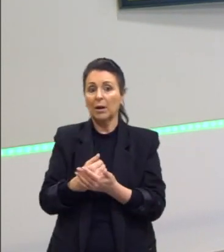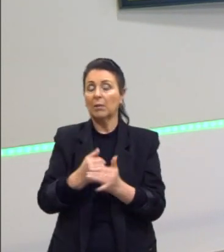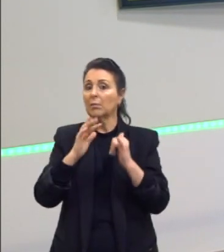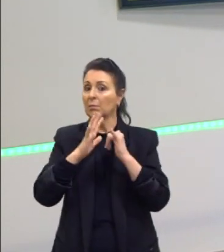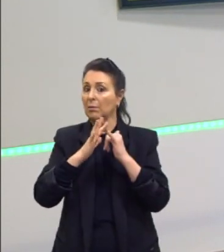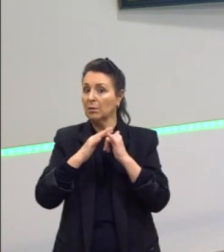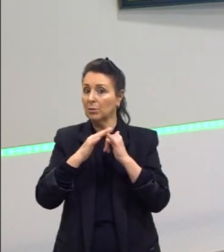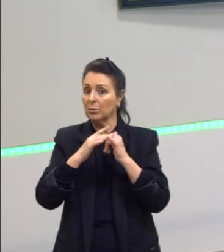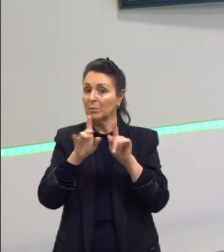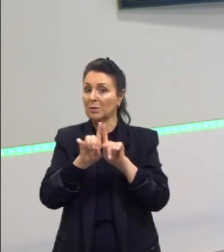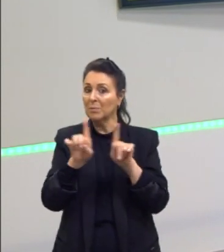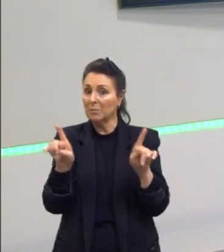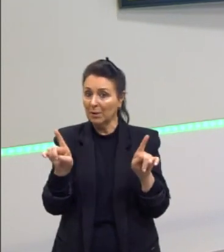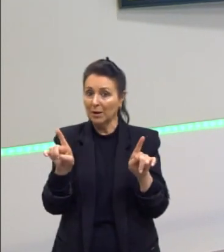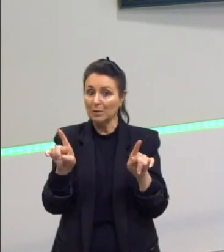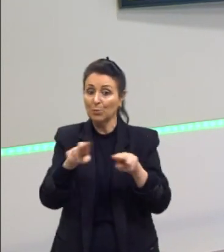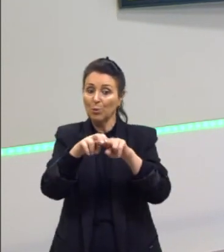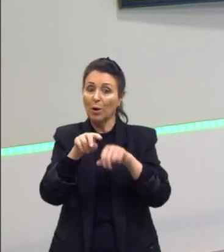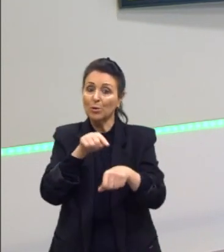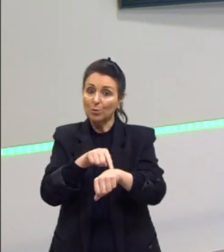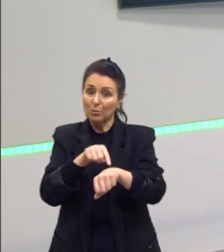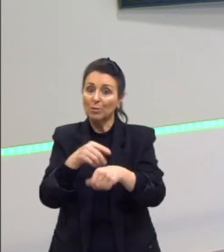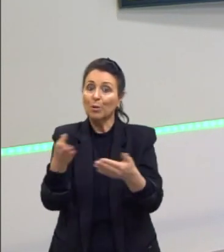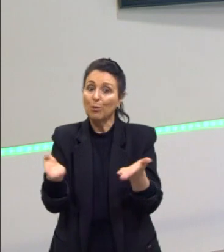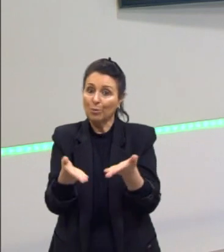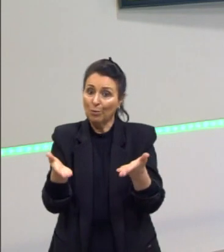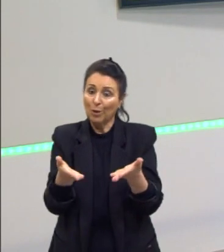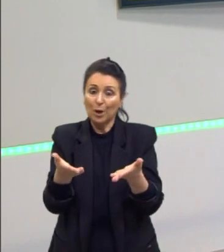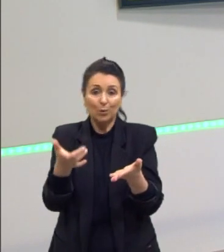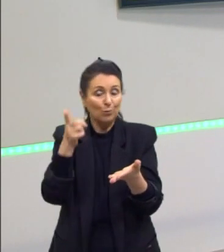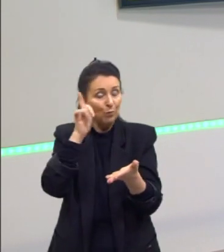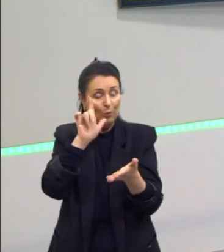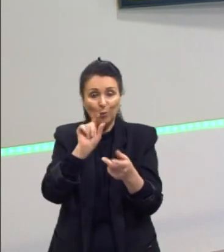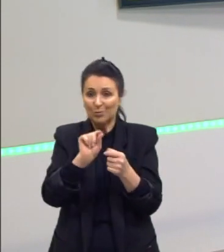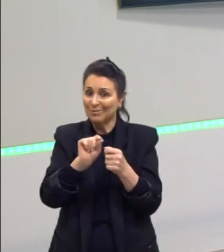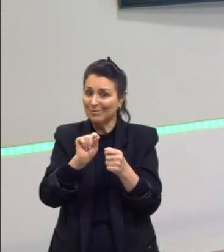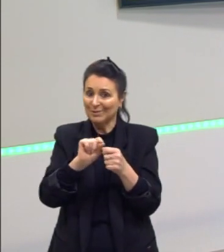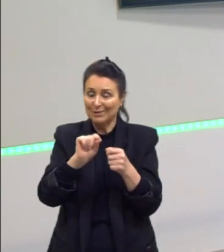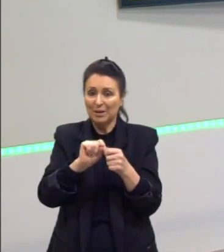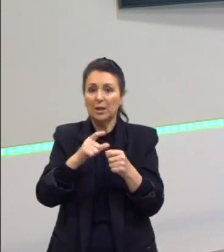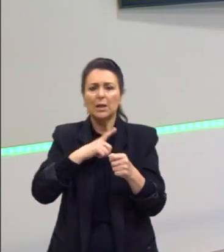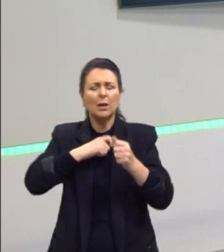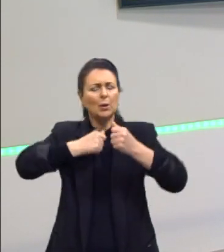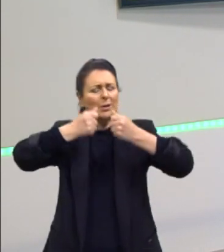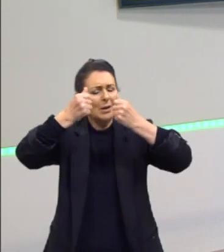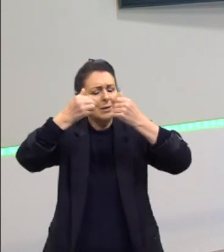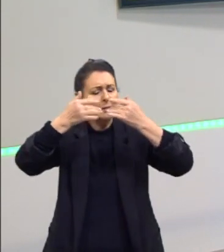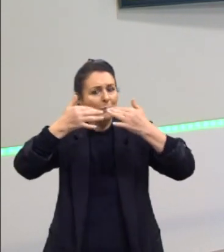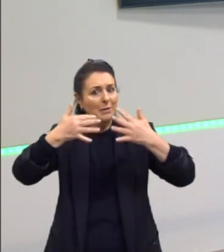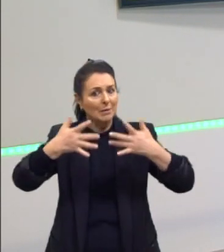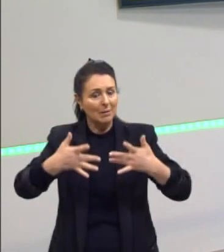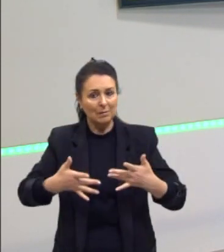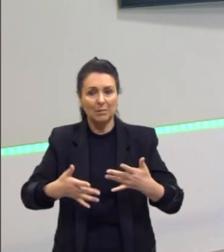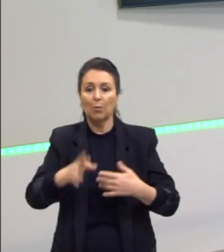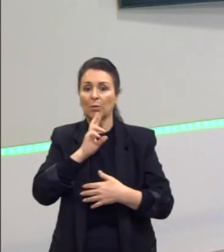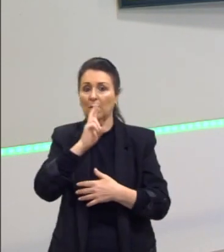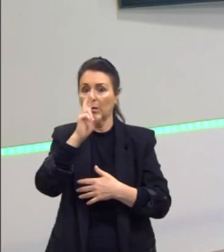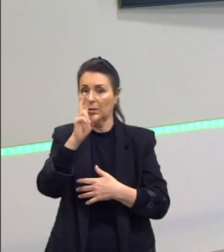foi para o YouTube mas questão de tempo eu não vou conseguir realizar e não é que tem toda explicação ele do resultado